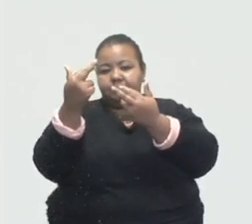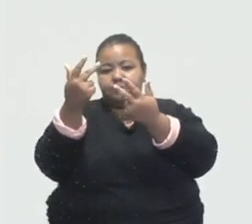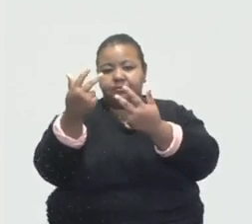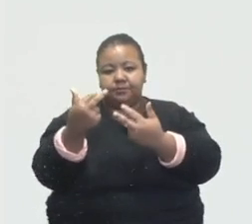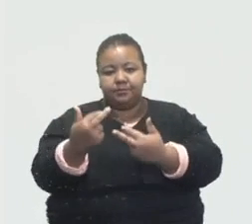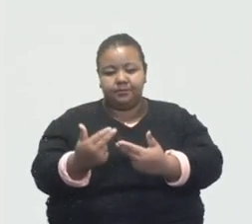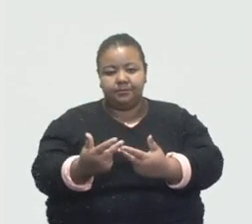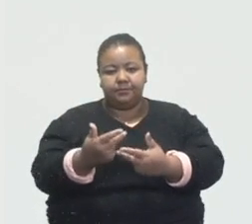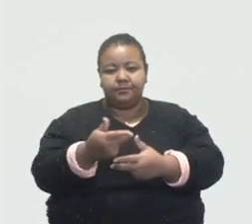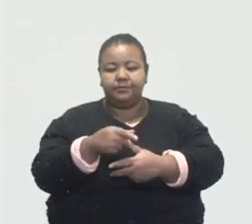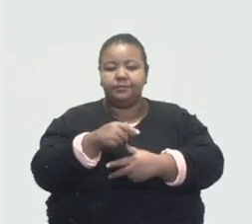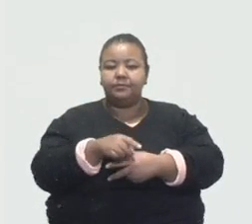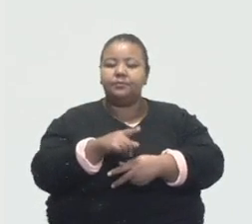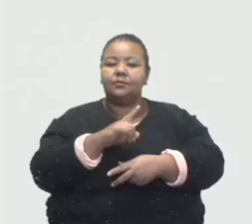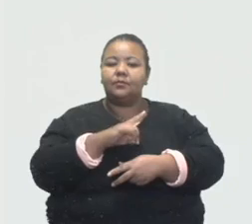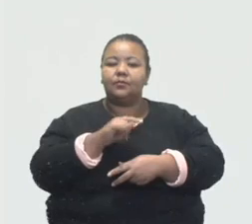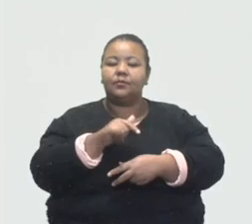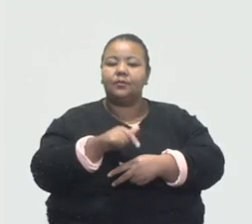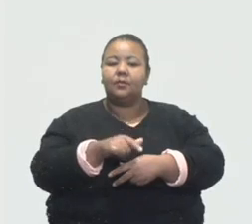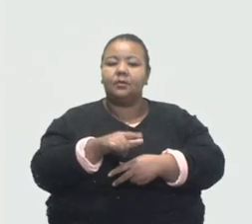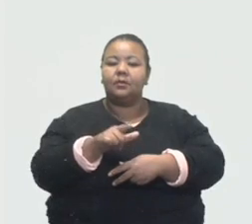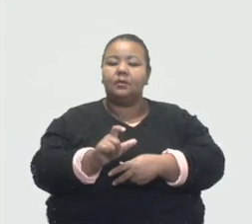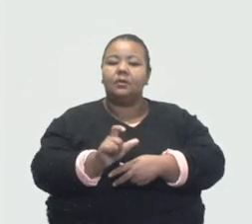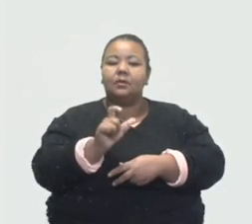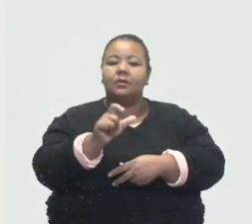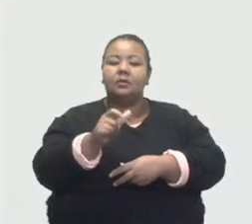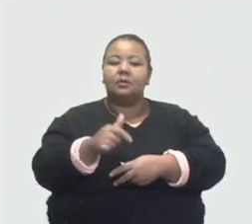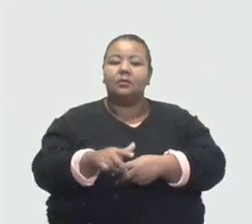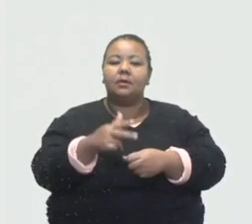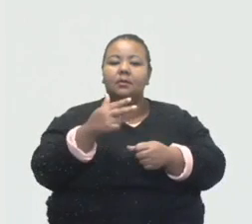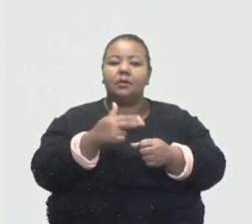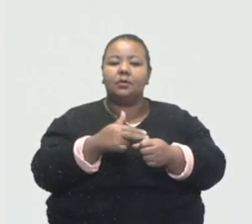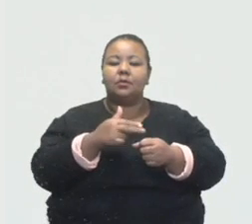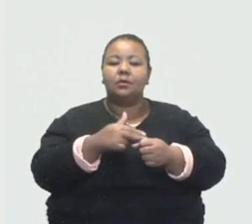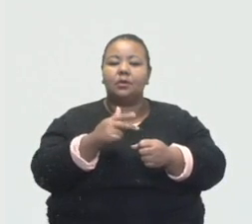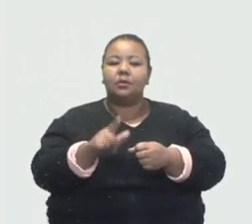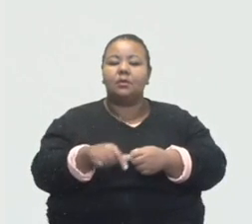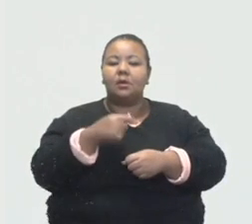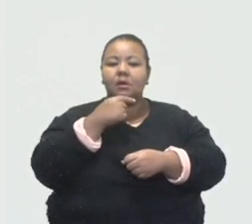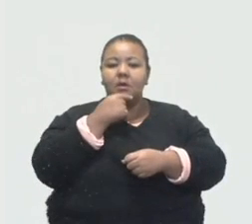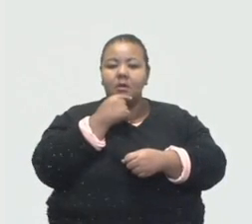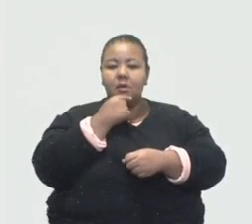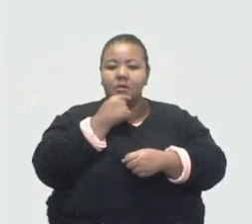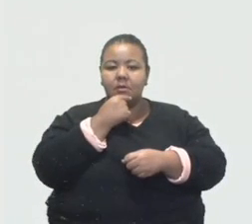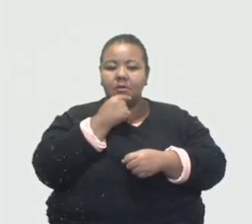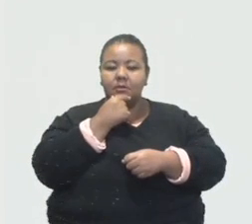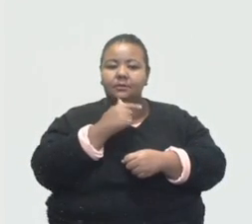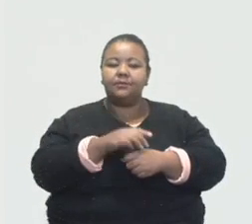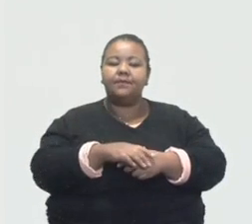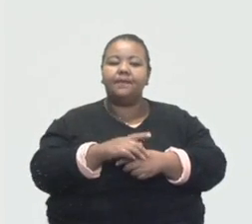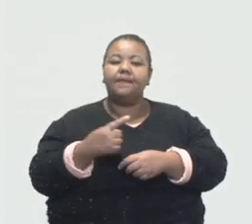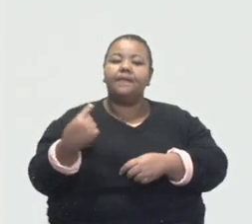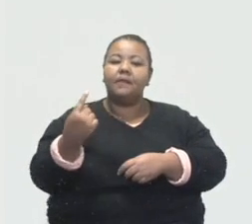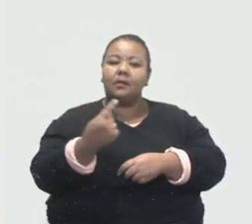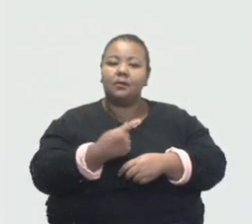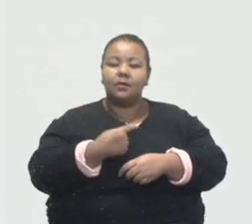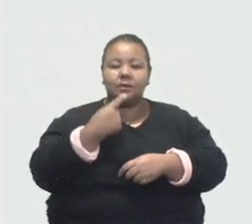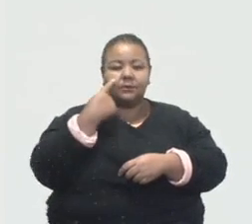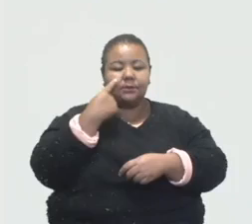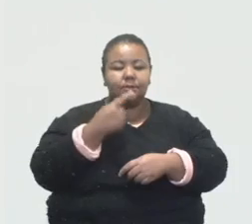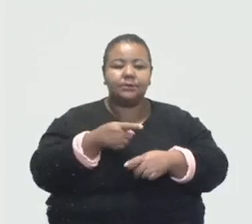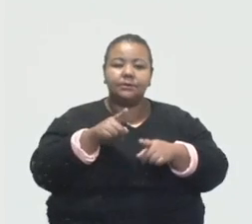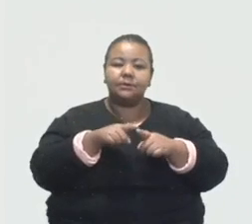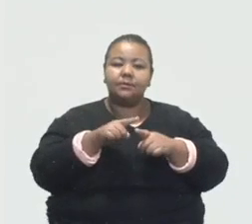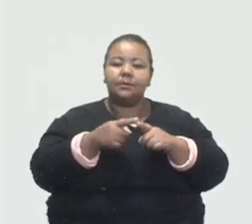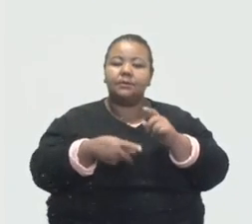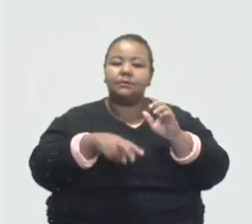como eu comentei, vem da palavra núcleo em inglês. Nós vimos também o